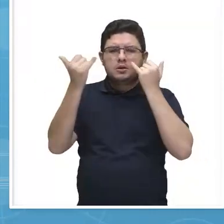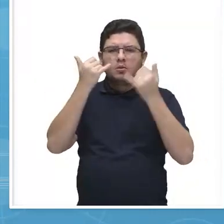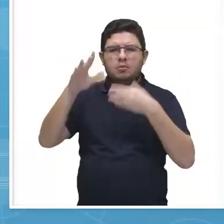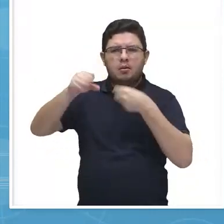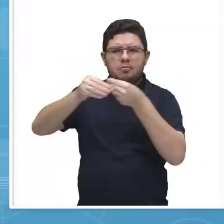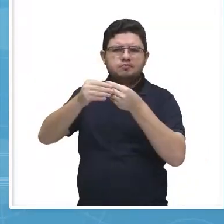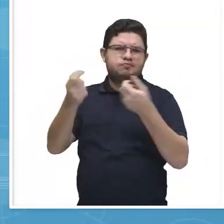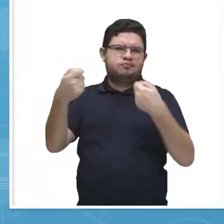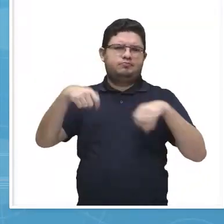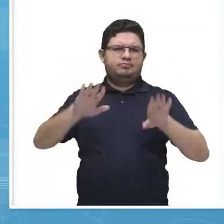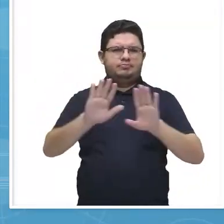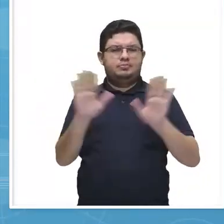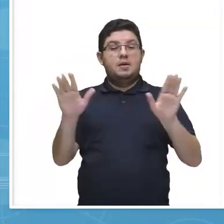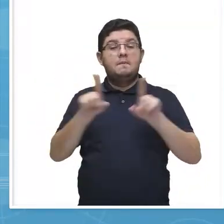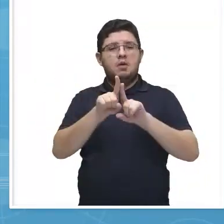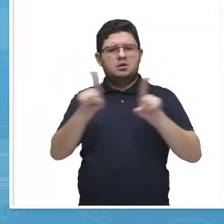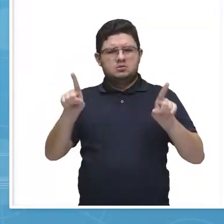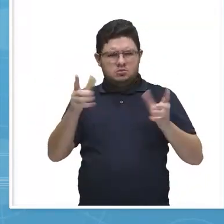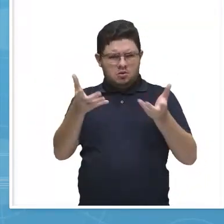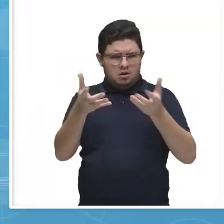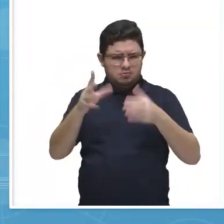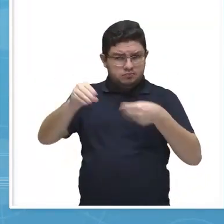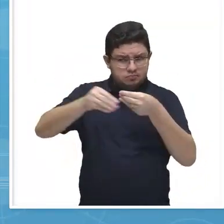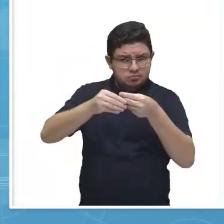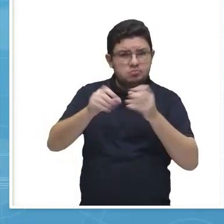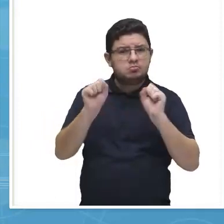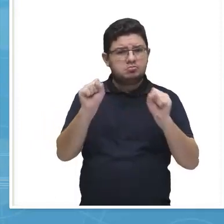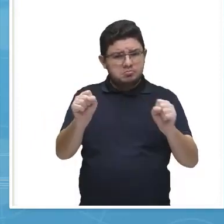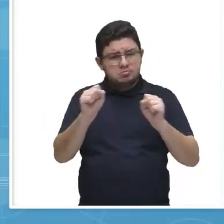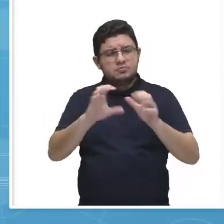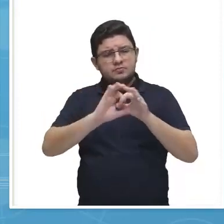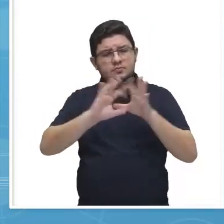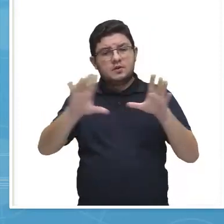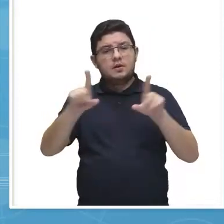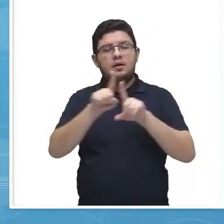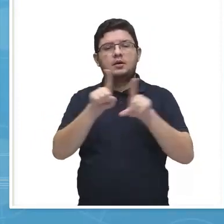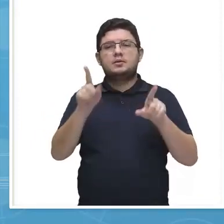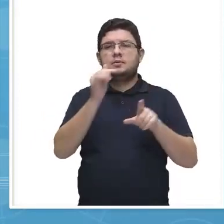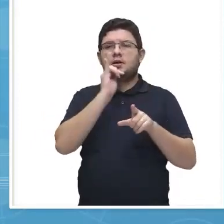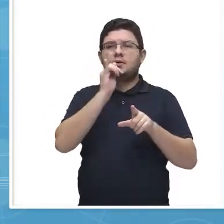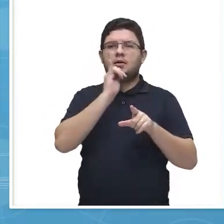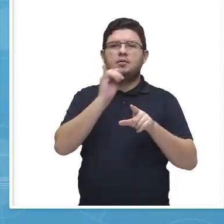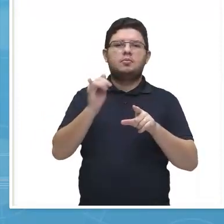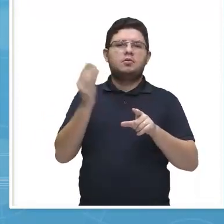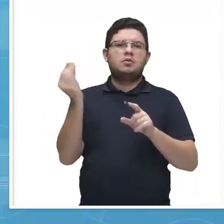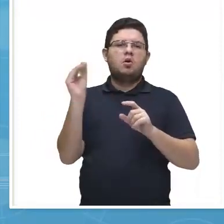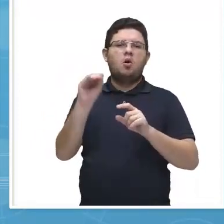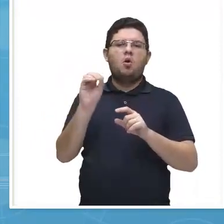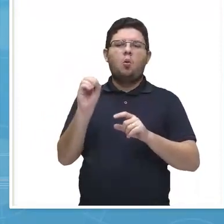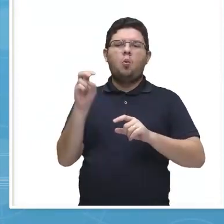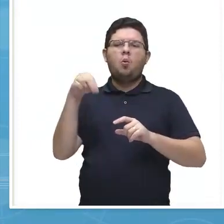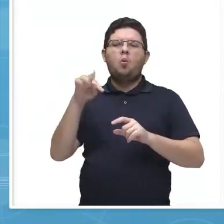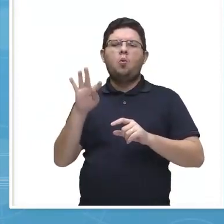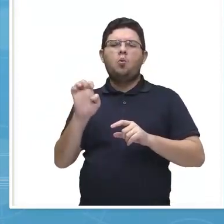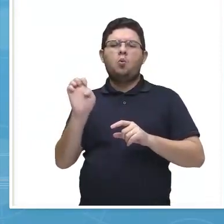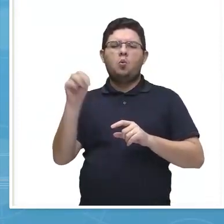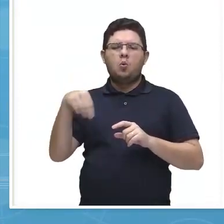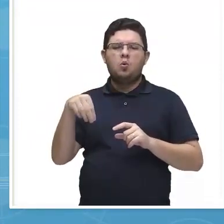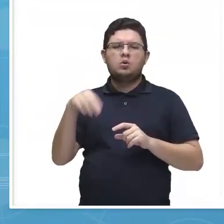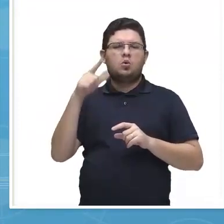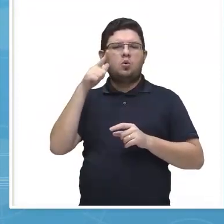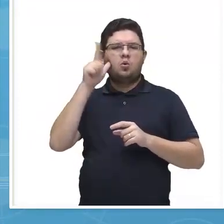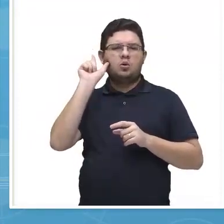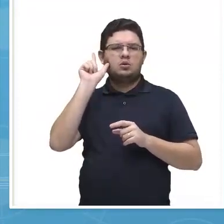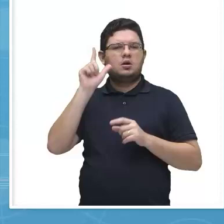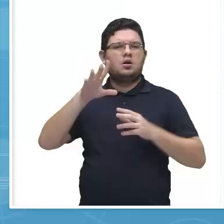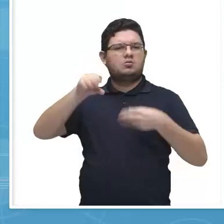alguma coisa, expandir, eu posso. José correu quando? Ontem. Esse ontem não é complemento do verbo.